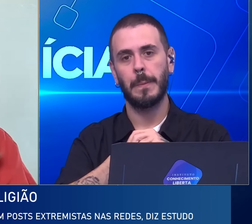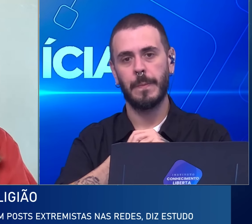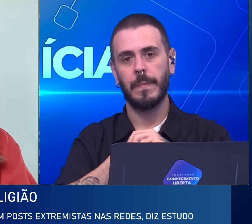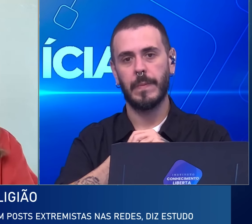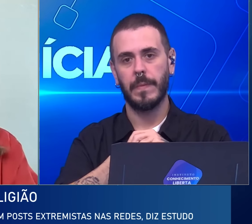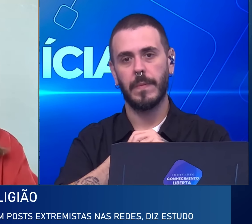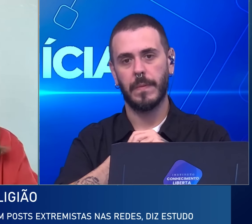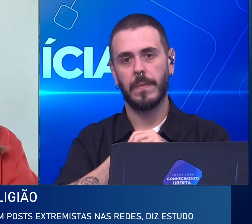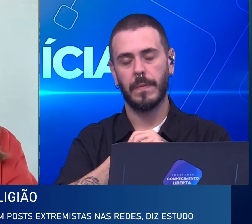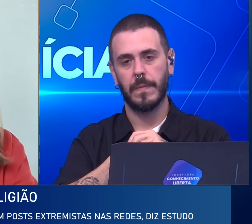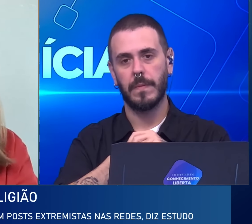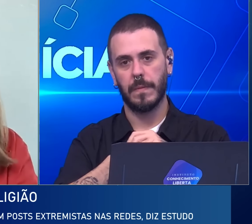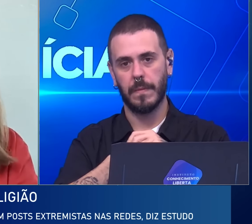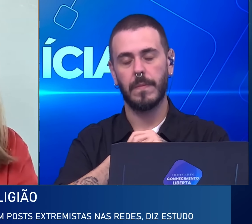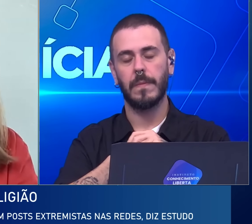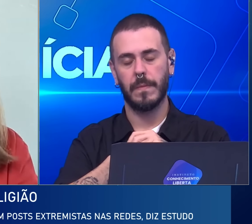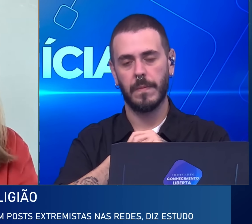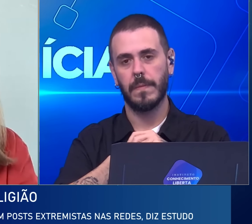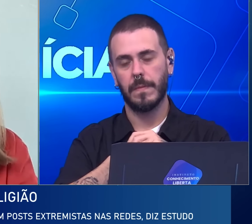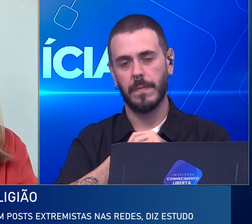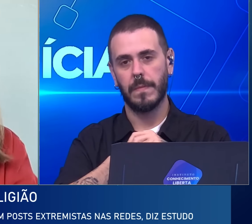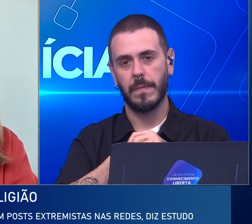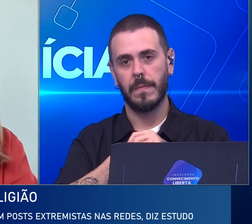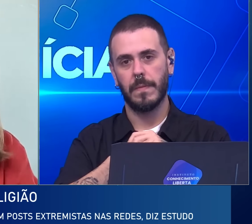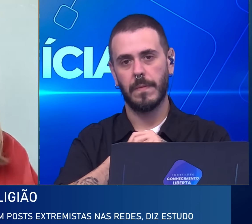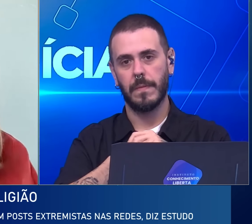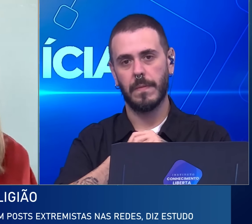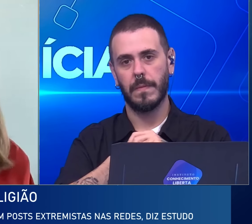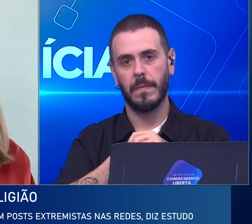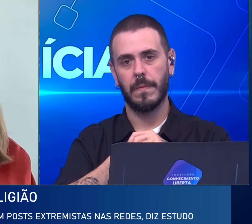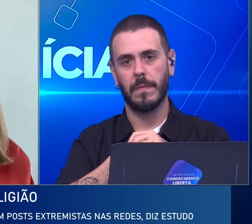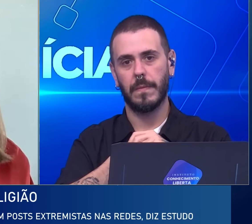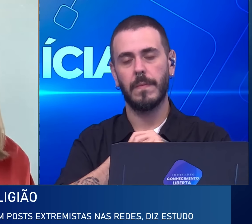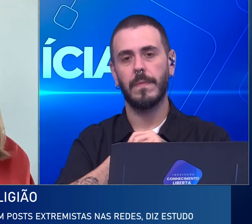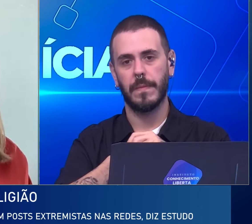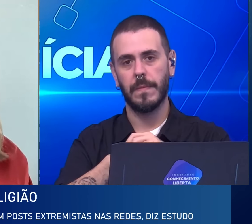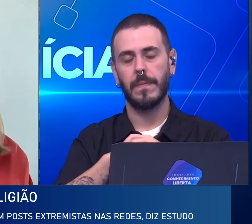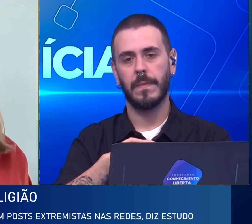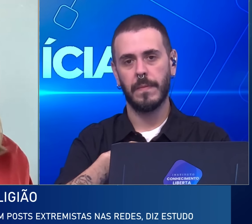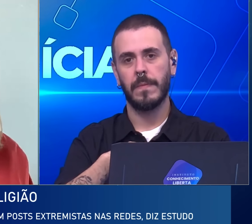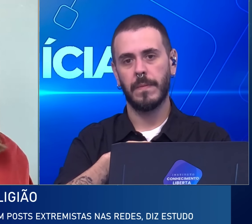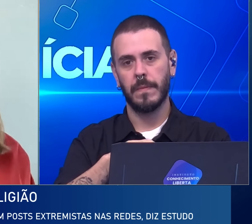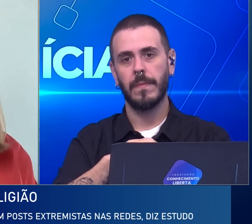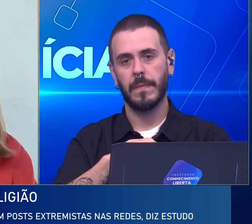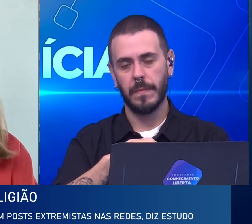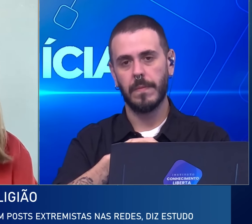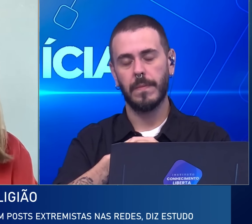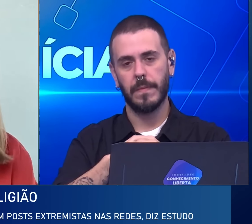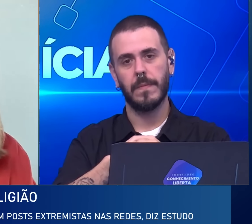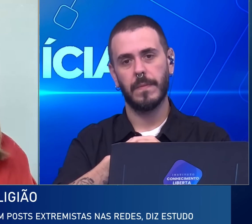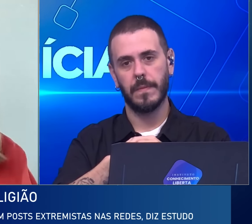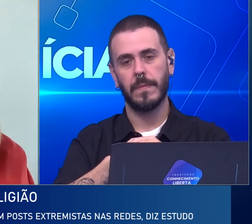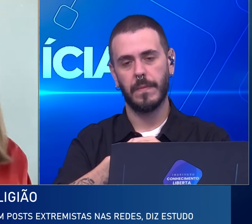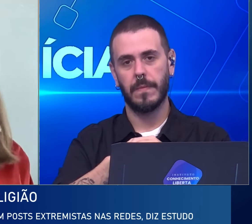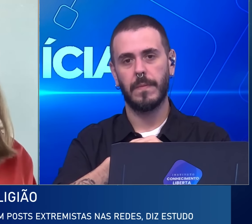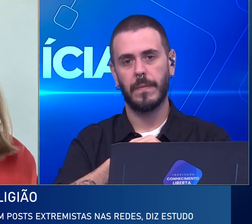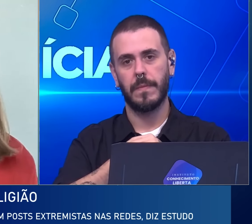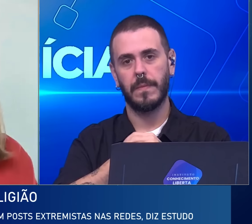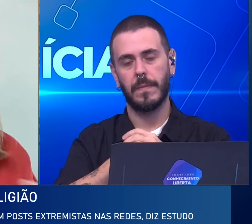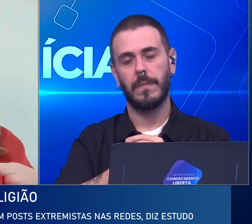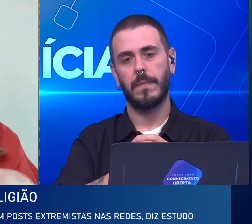e eu diria que no caso o fenômeno que nós estamos vendo aqui no Brasil ele copia exatamente o modelo norte-americano né